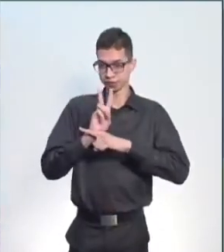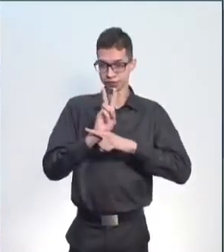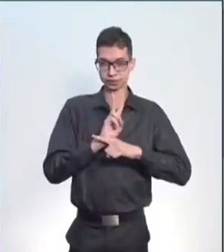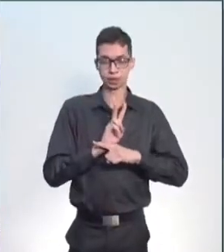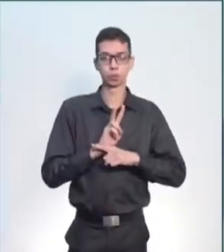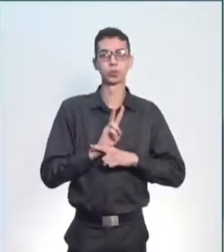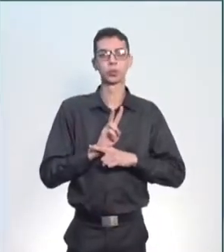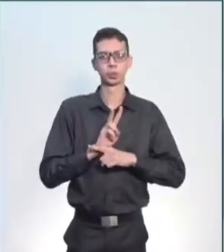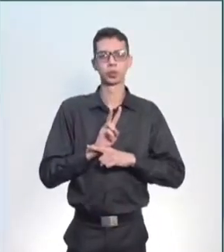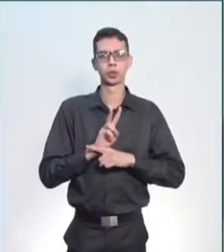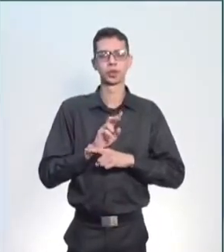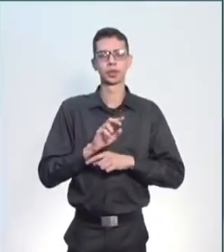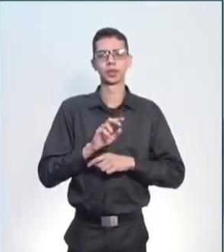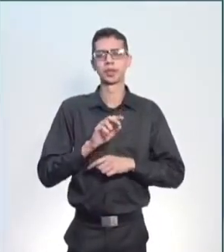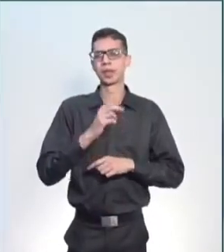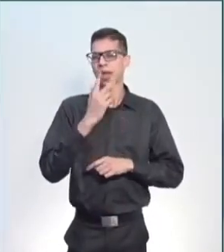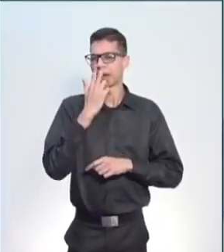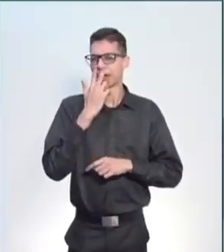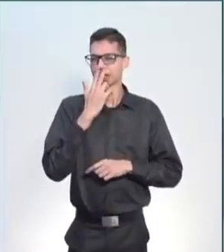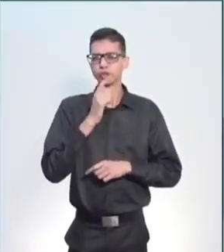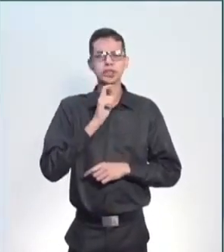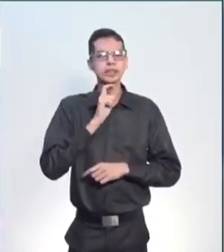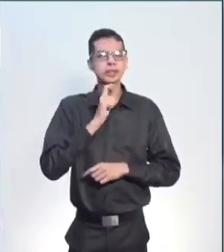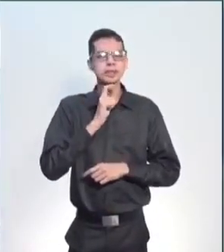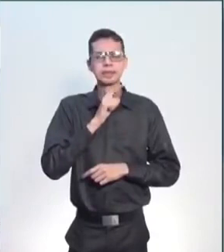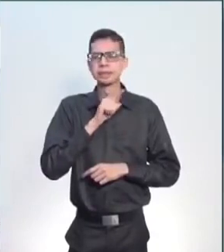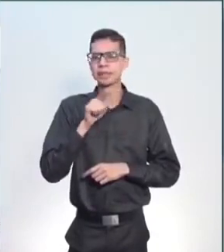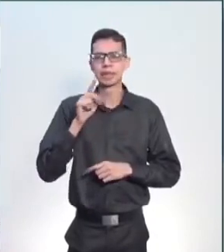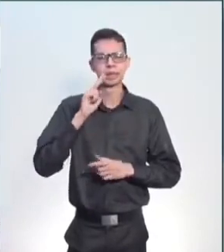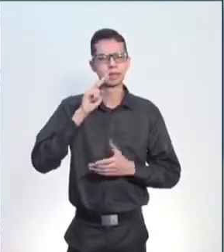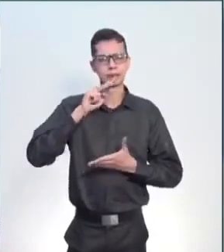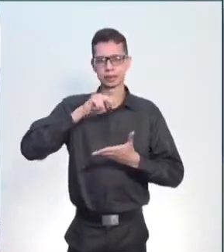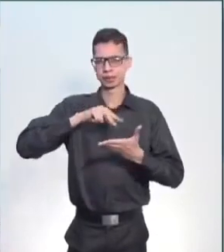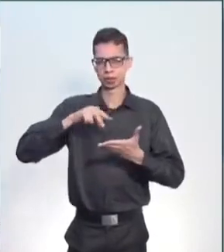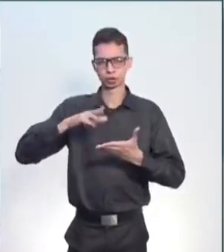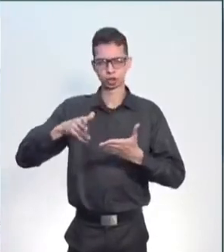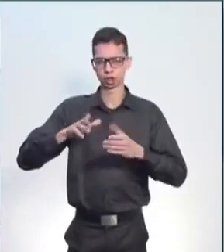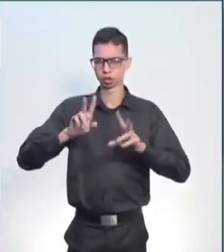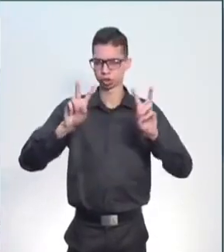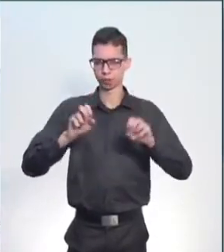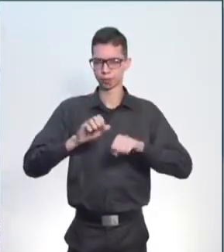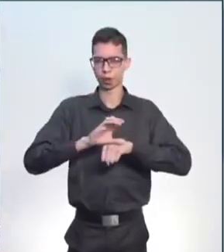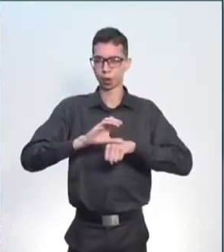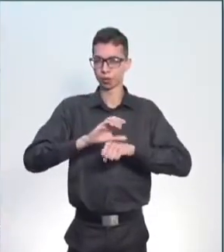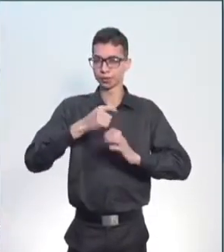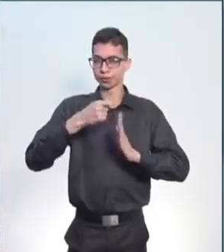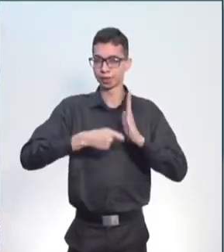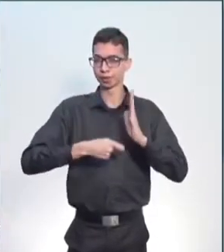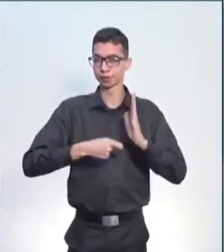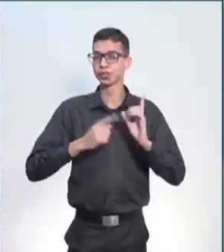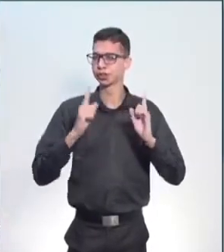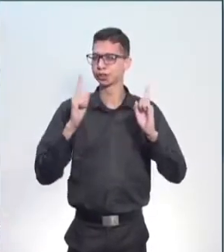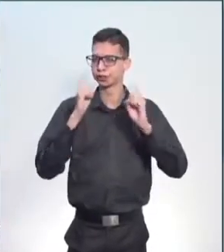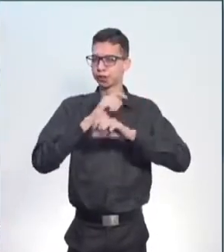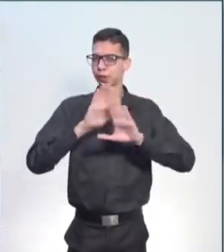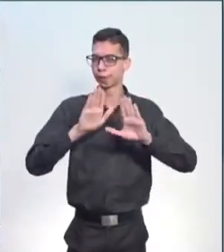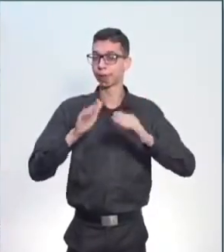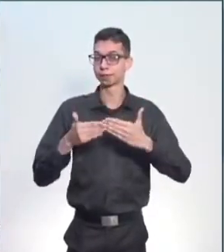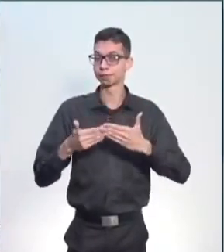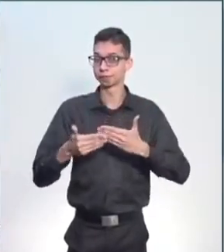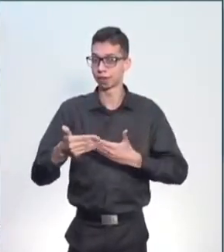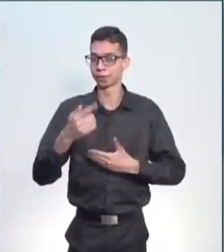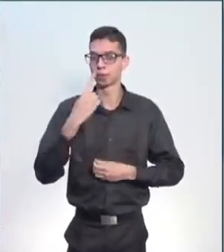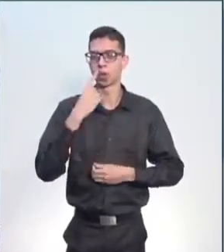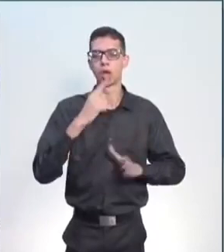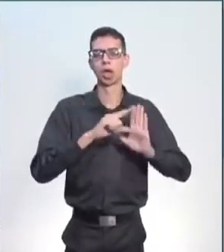leu esse trecho da Constituição, não é verdade? Não. Difícil, né? Mas aí a gente vai, vamos lá. Tânia.